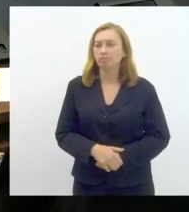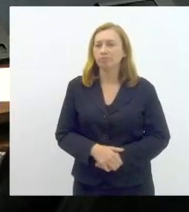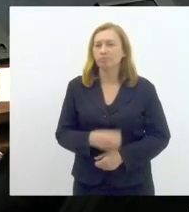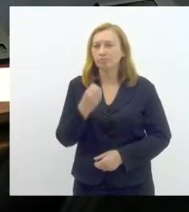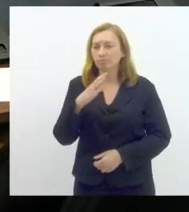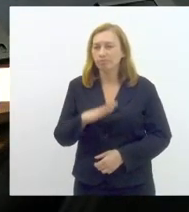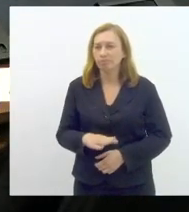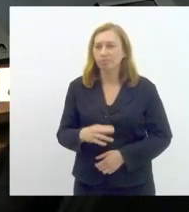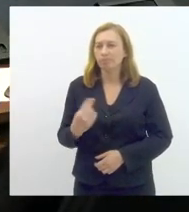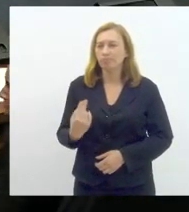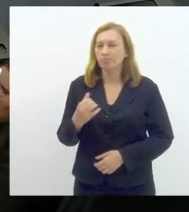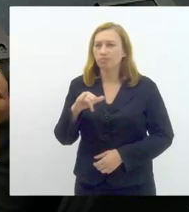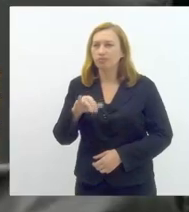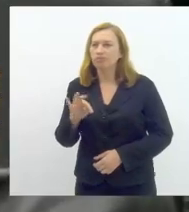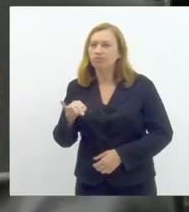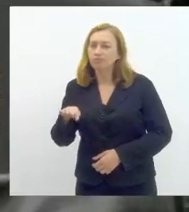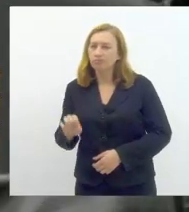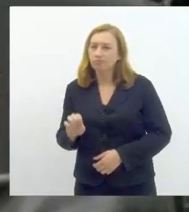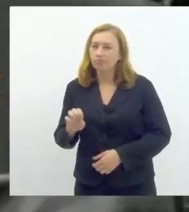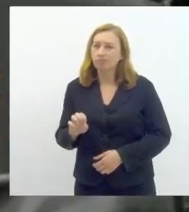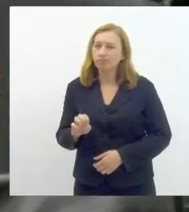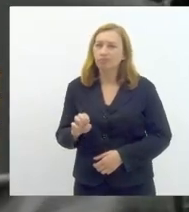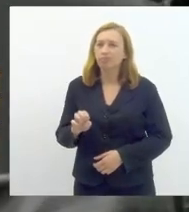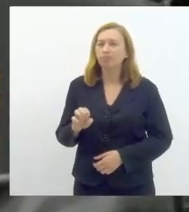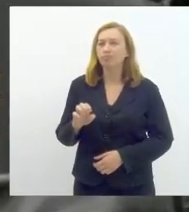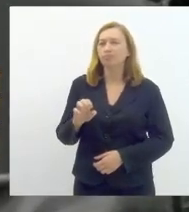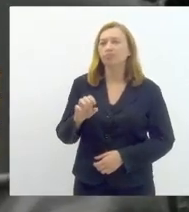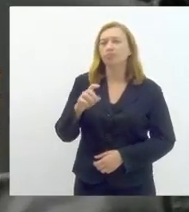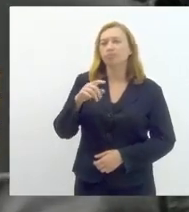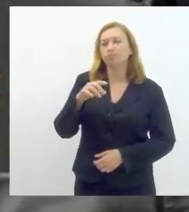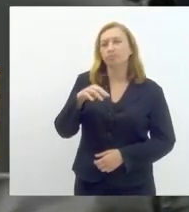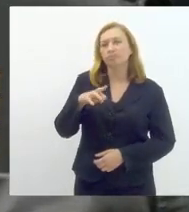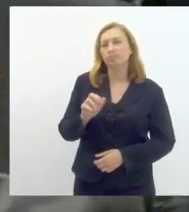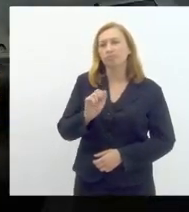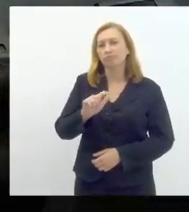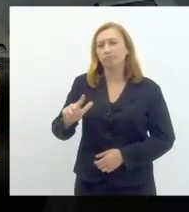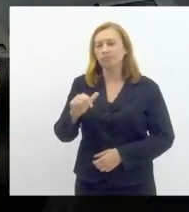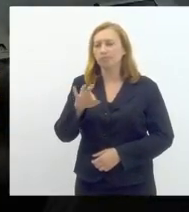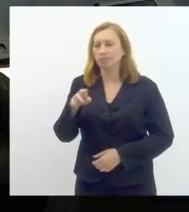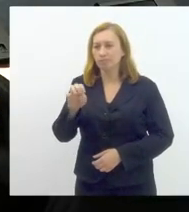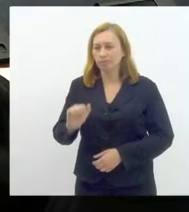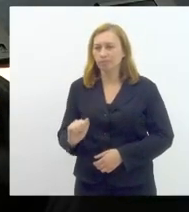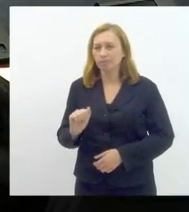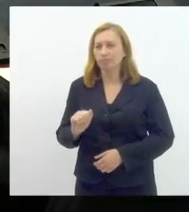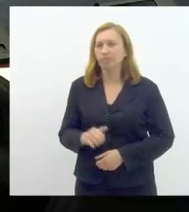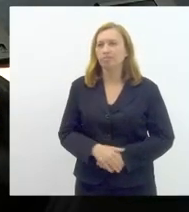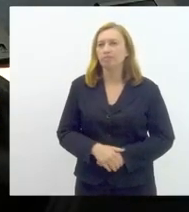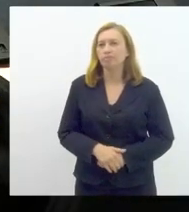Boa tarde, me chamo Felipe Gonçalves de Itaperuna e eu voto no Gabriel Matos de Miracema.